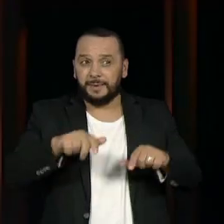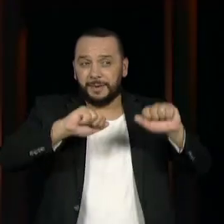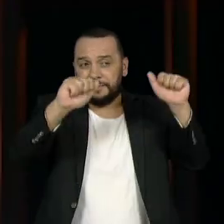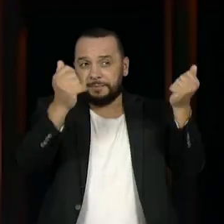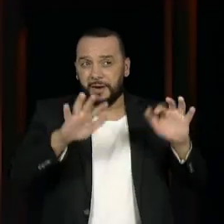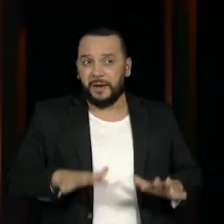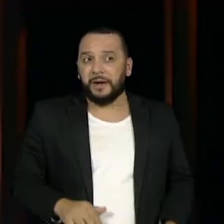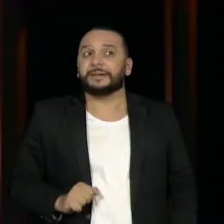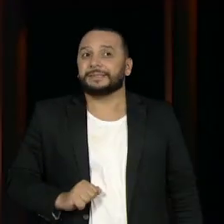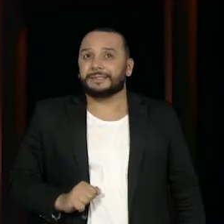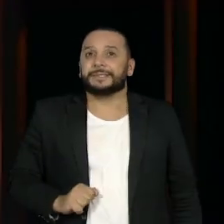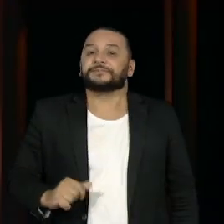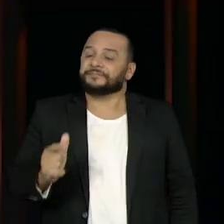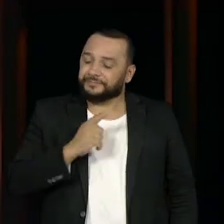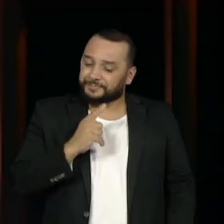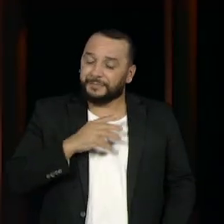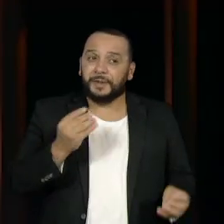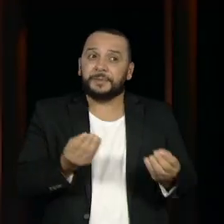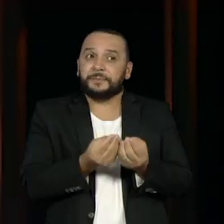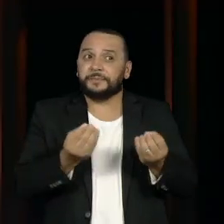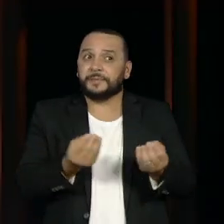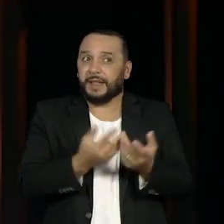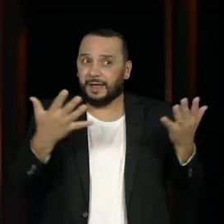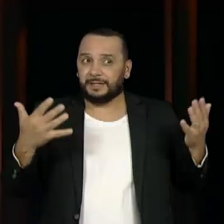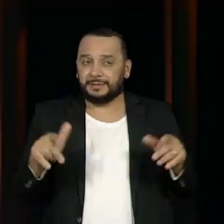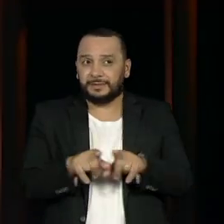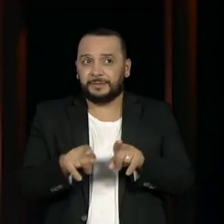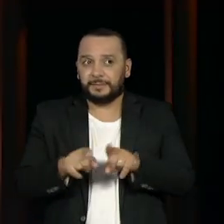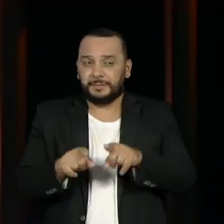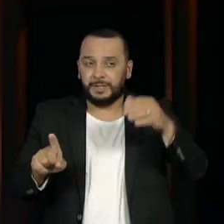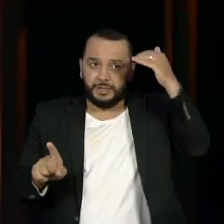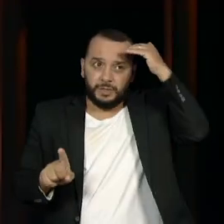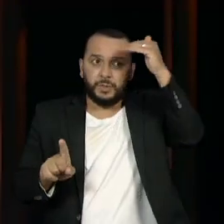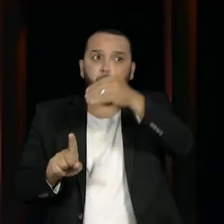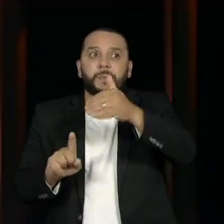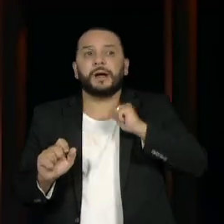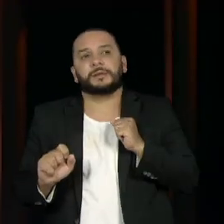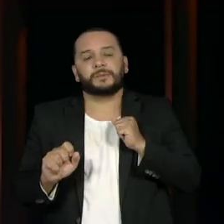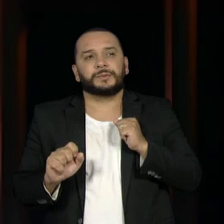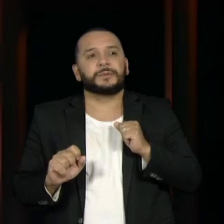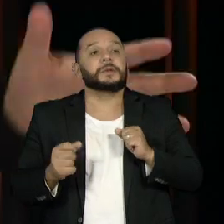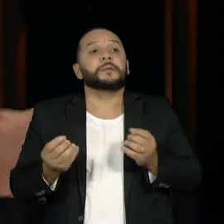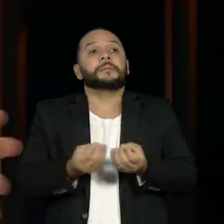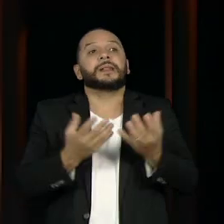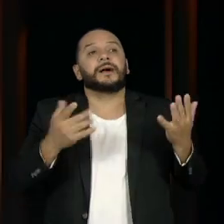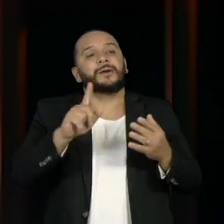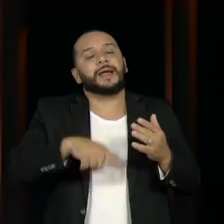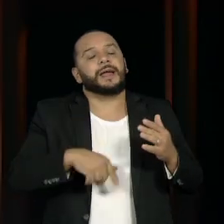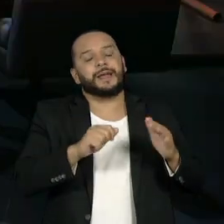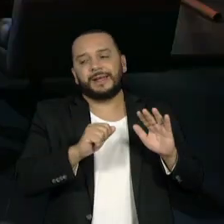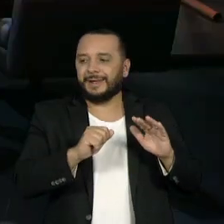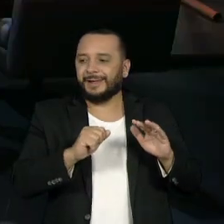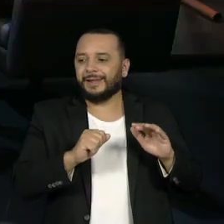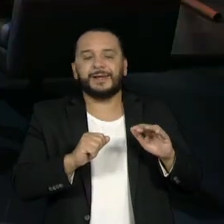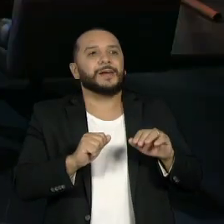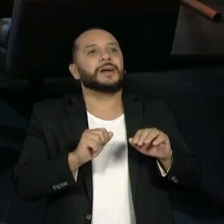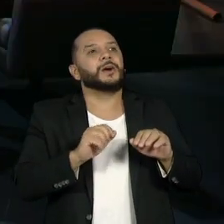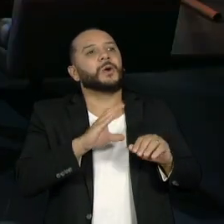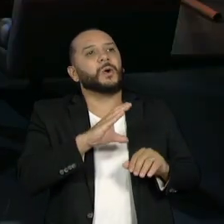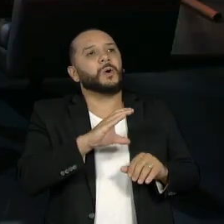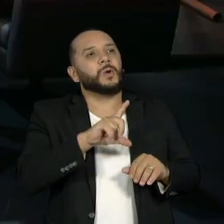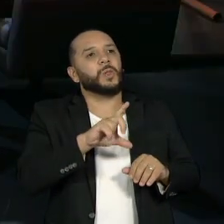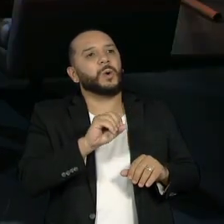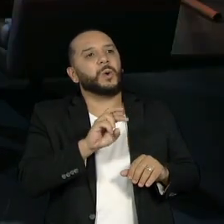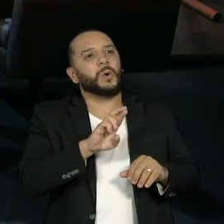valer vem assim Milagres e culpados né Essa O Milagre a cloroquina o culpado é a China O